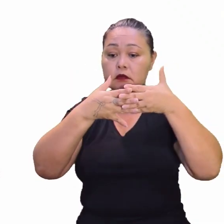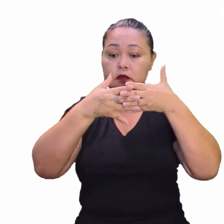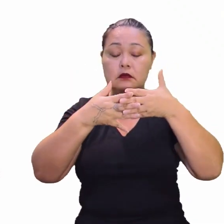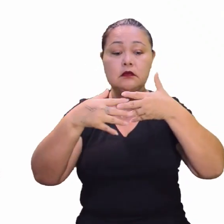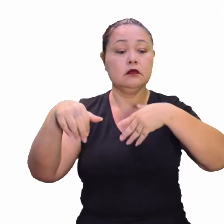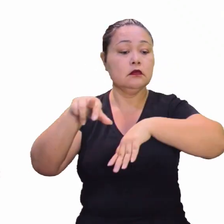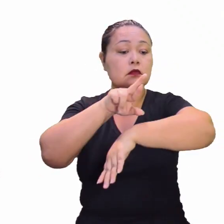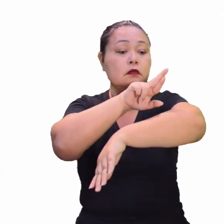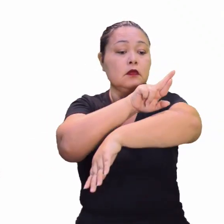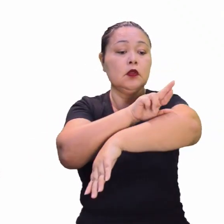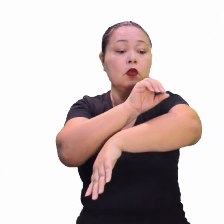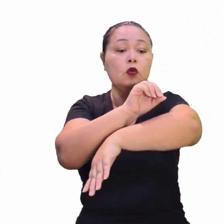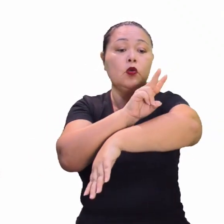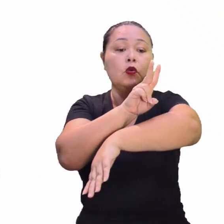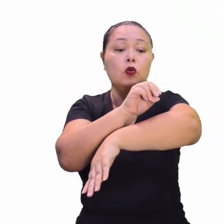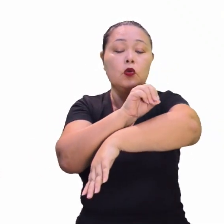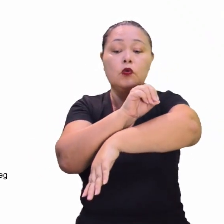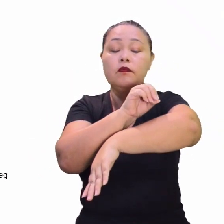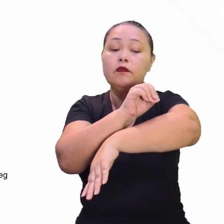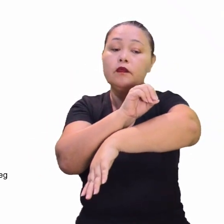via rodoviária.